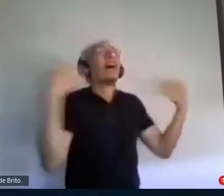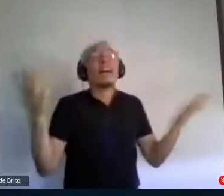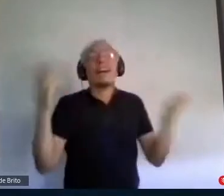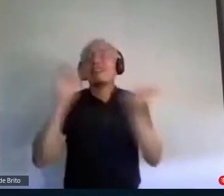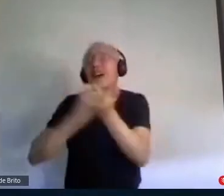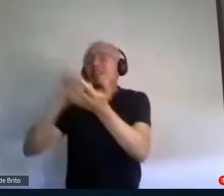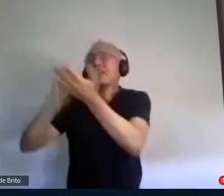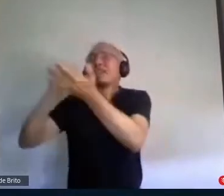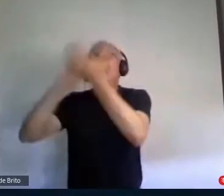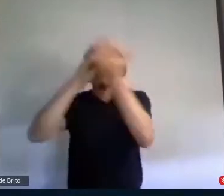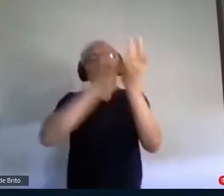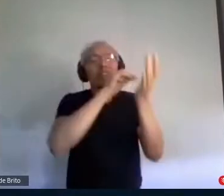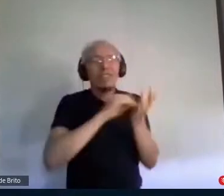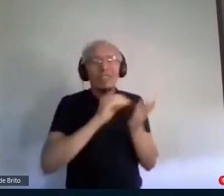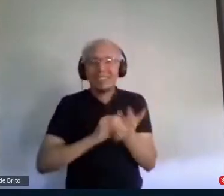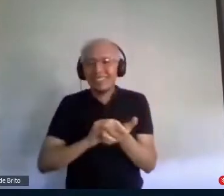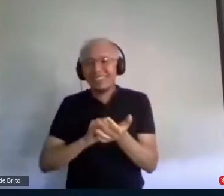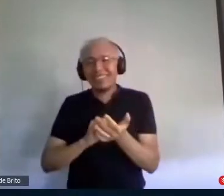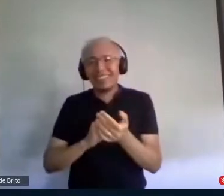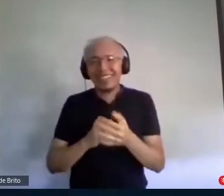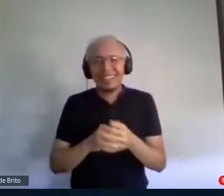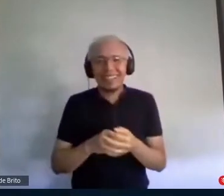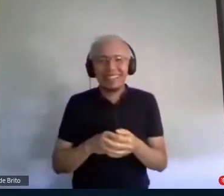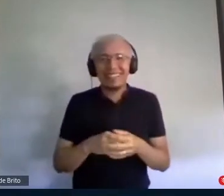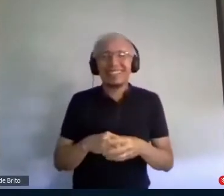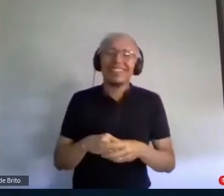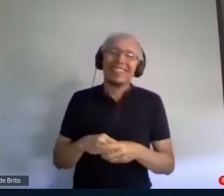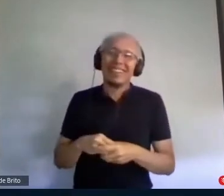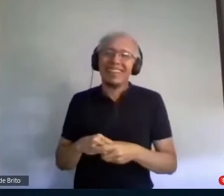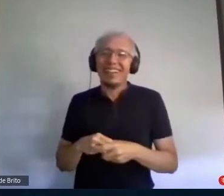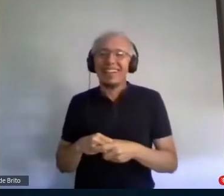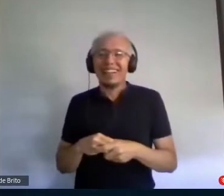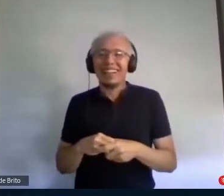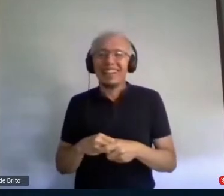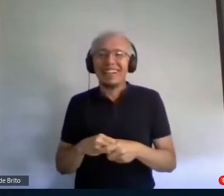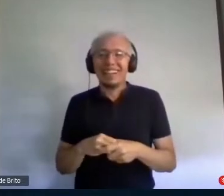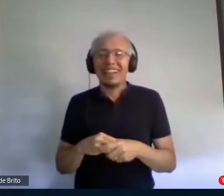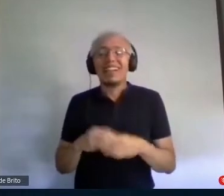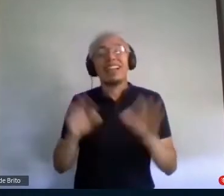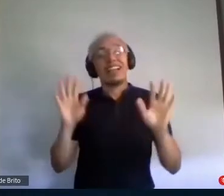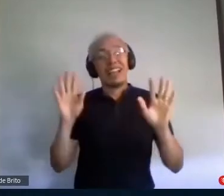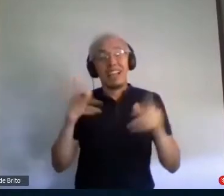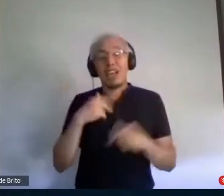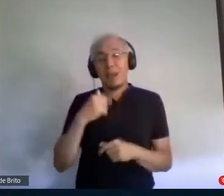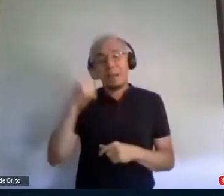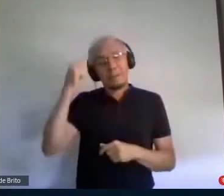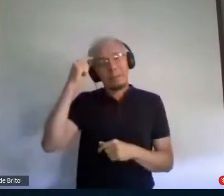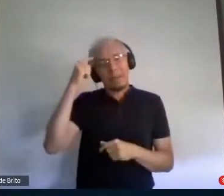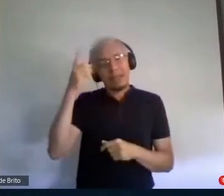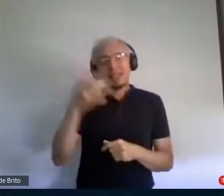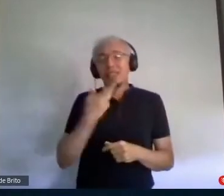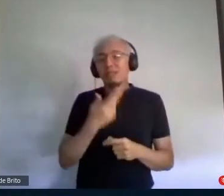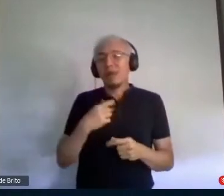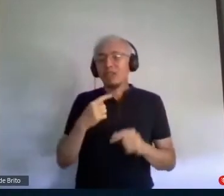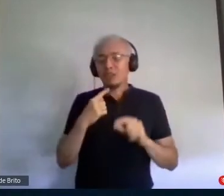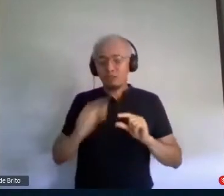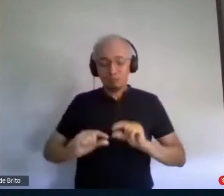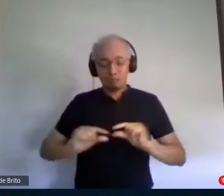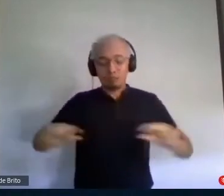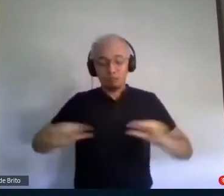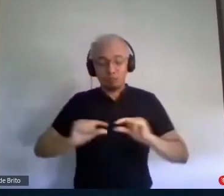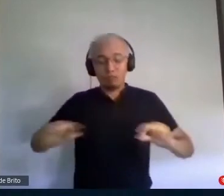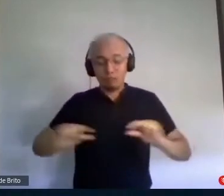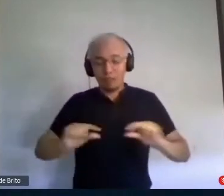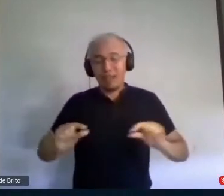responderam. Eu mandei eu acho que WhatsApp. Eu acho que caberia uma nota de rodapé, um parágrafo,